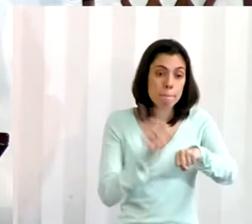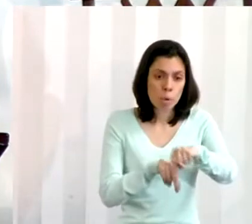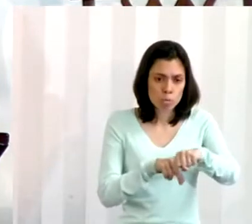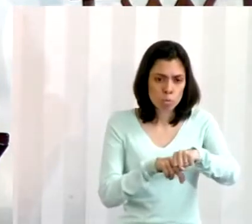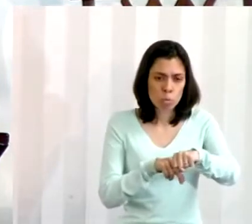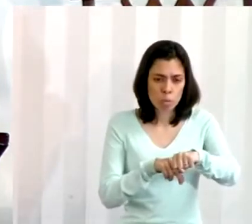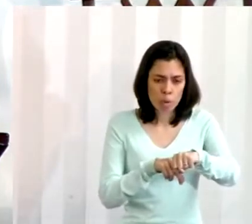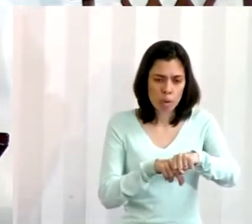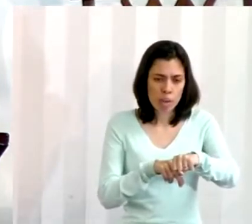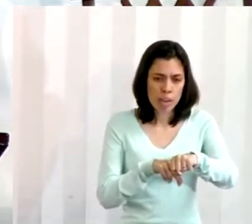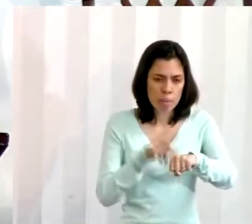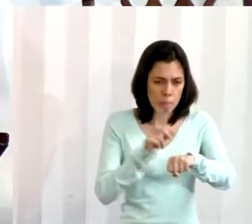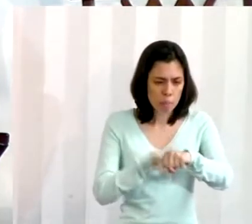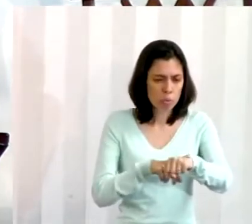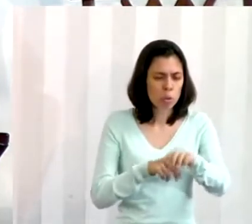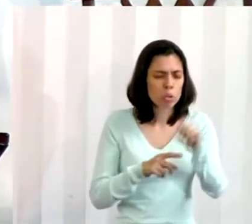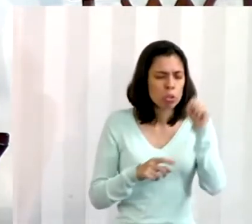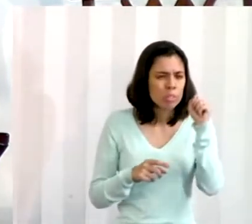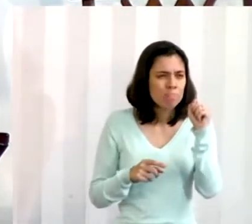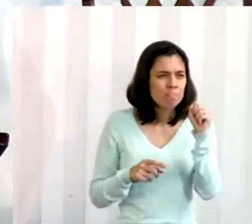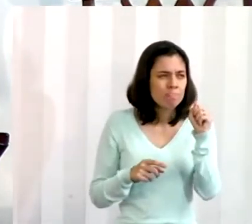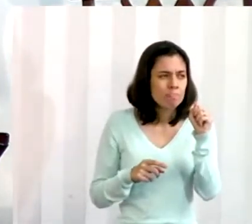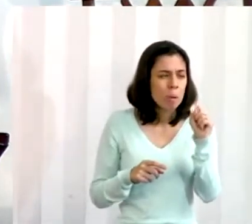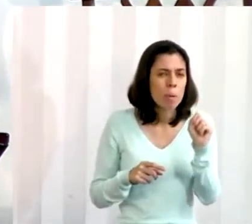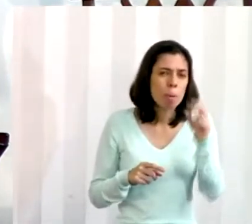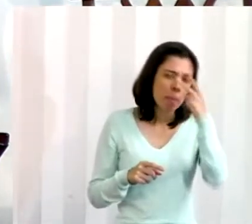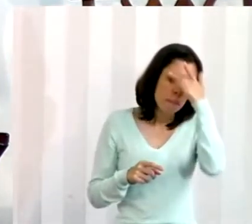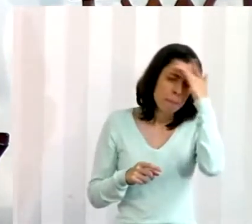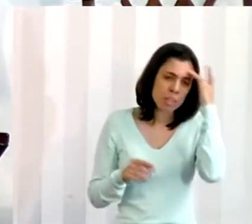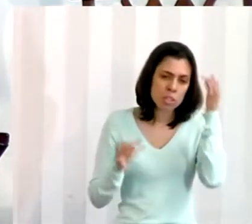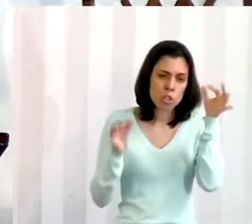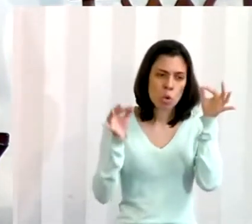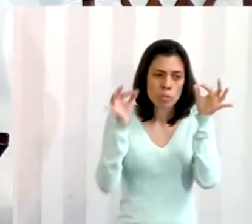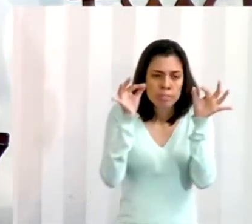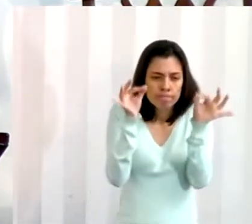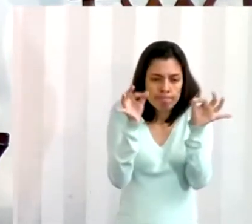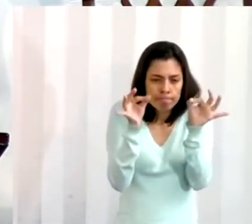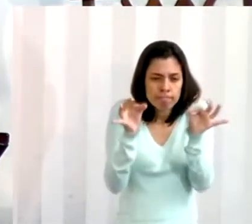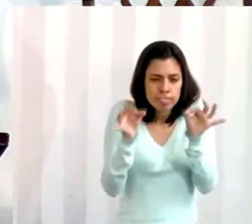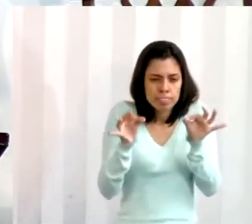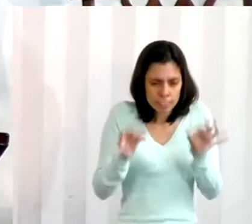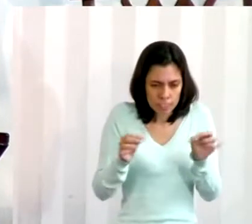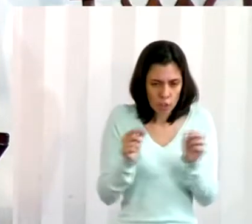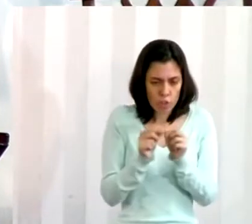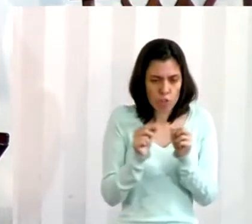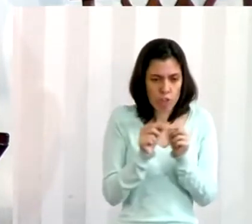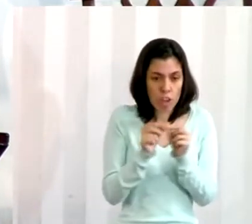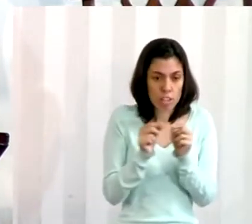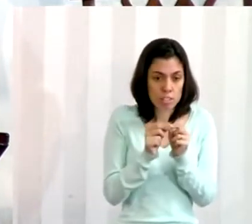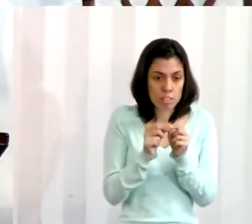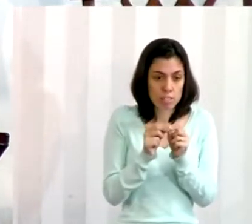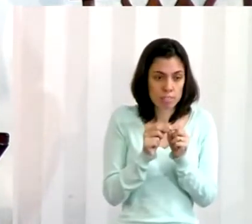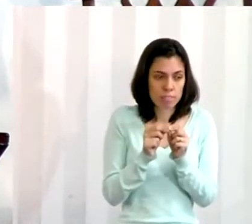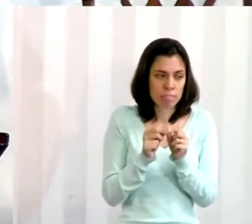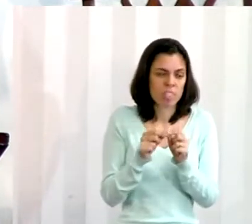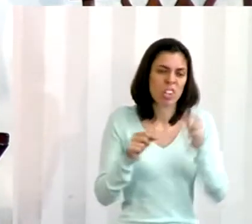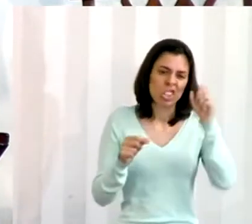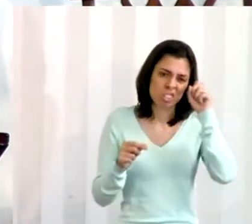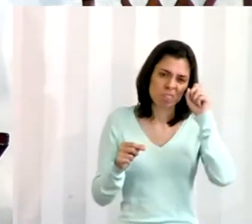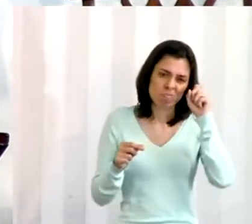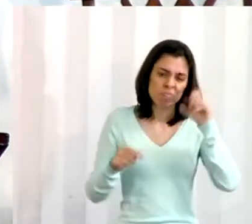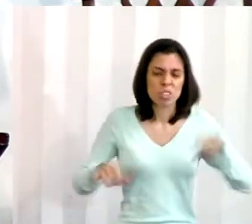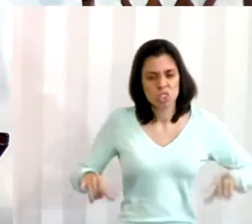pontual. Aquele que é perfeccionista, que procura fazer tudo certinho, mas as pessoas não fazem todas as